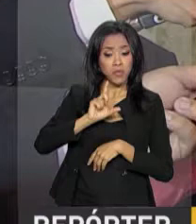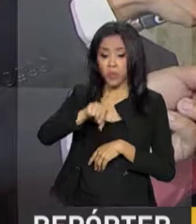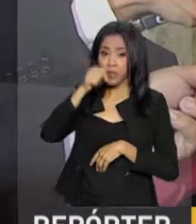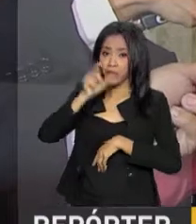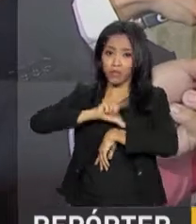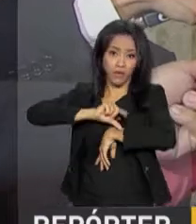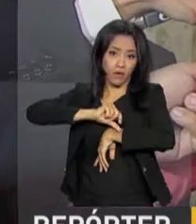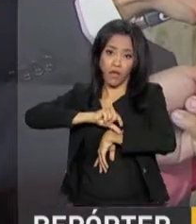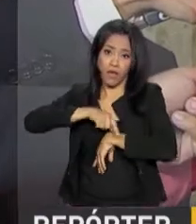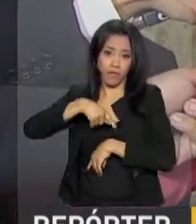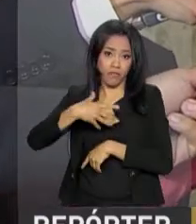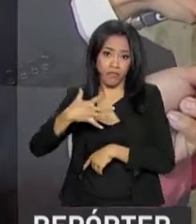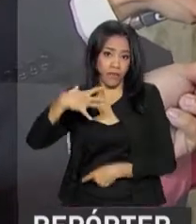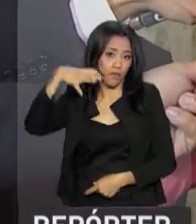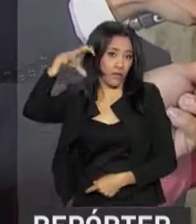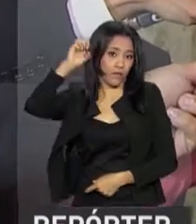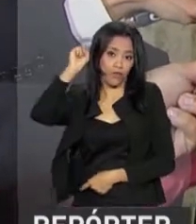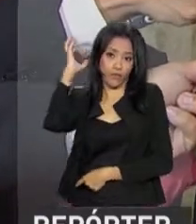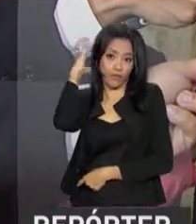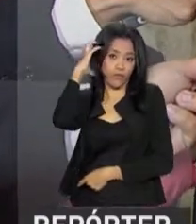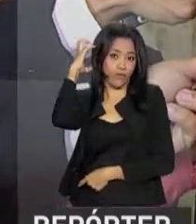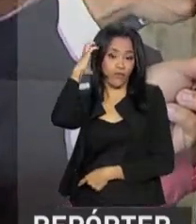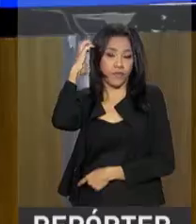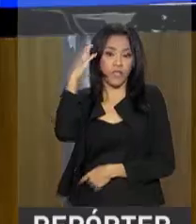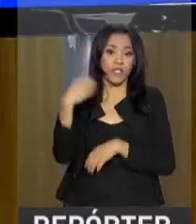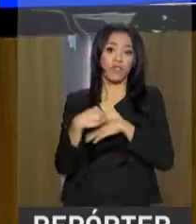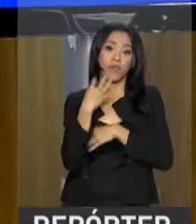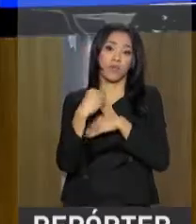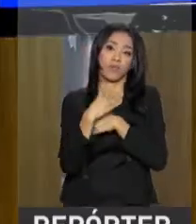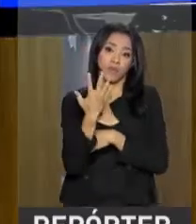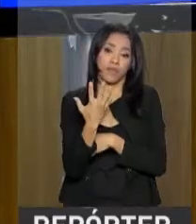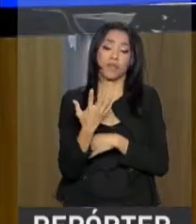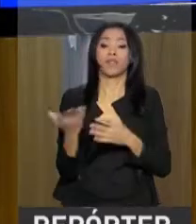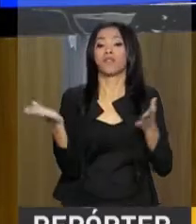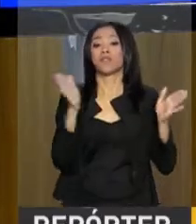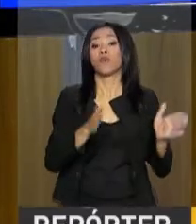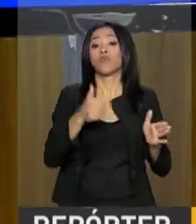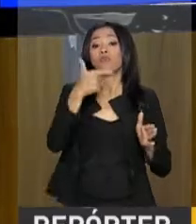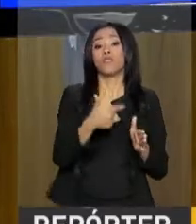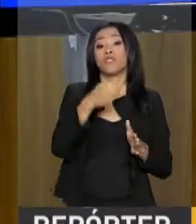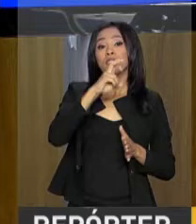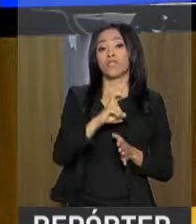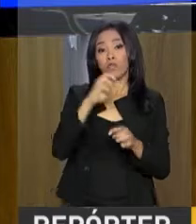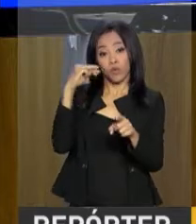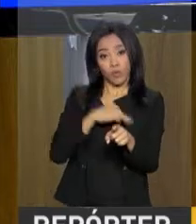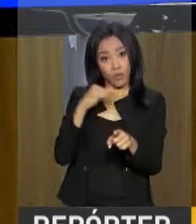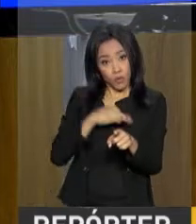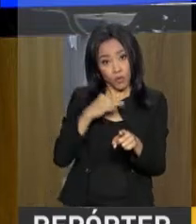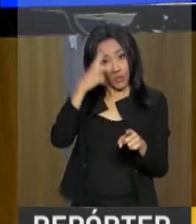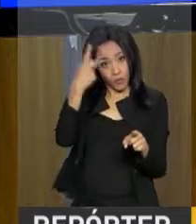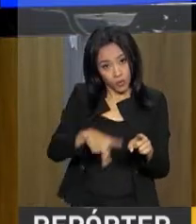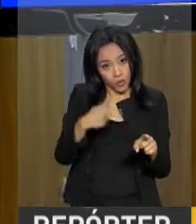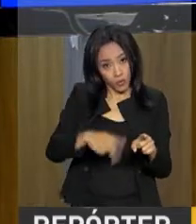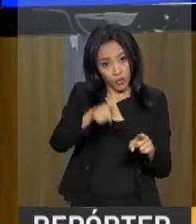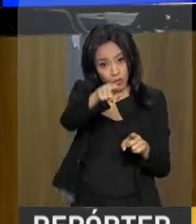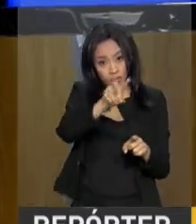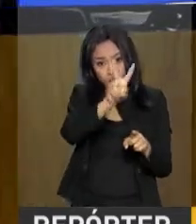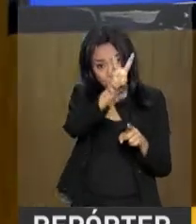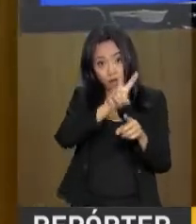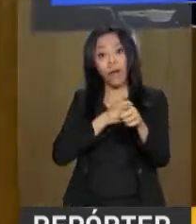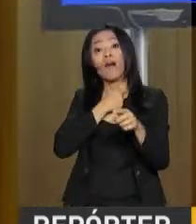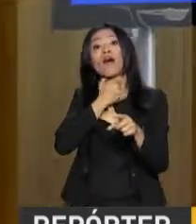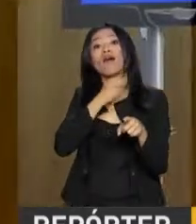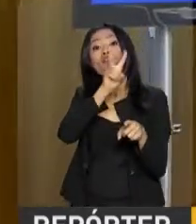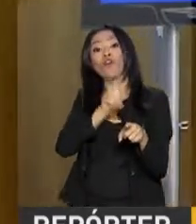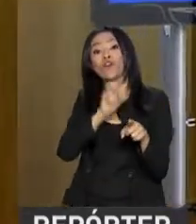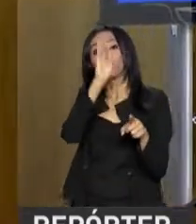para o seu acesso à Voz do Brasil. Os primeiros 25 minutos da Voz do Brasil do Poder Executivo continuam